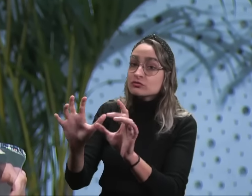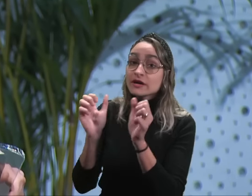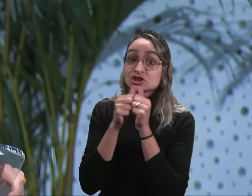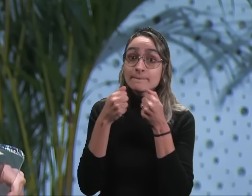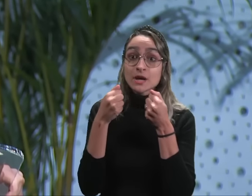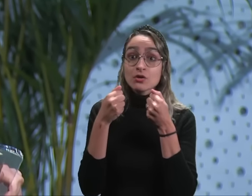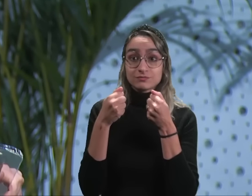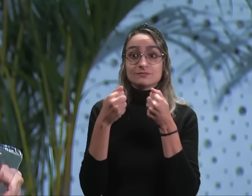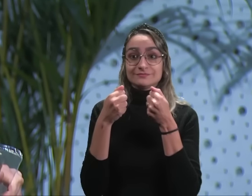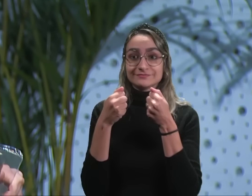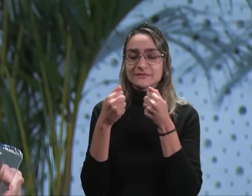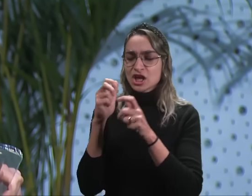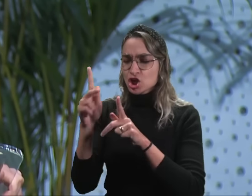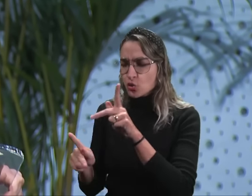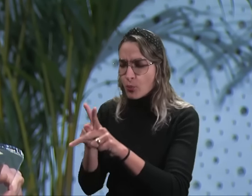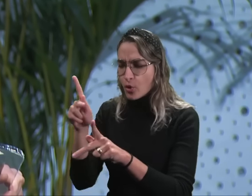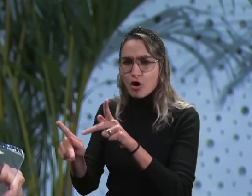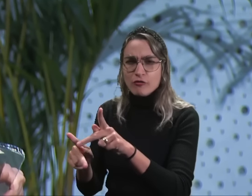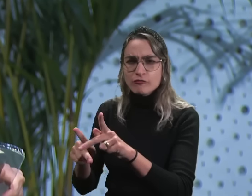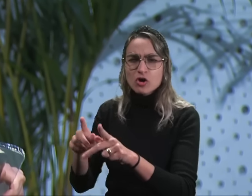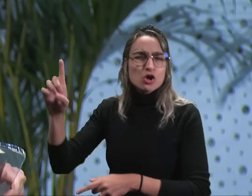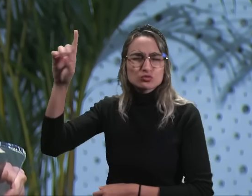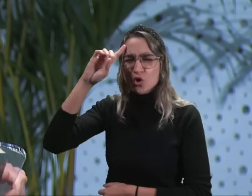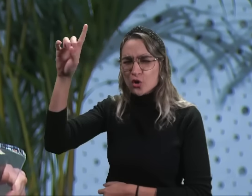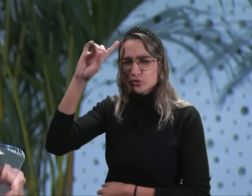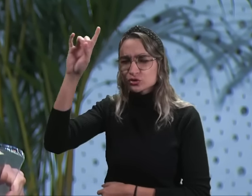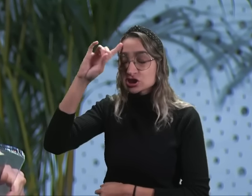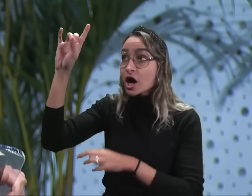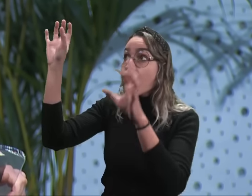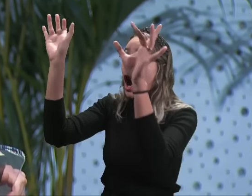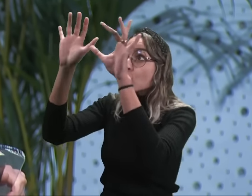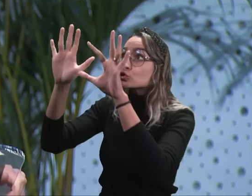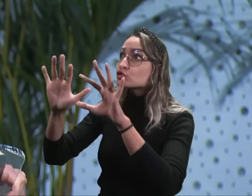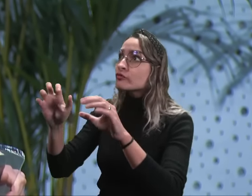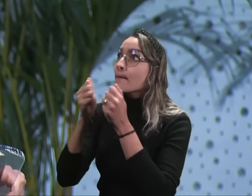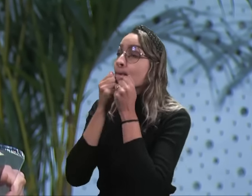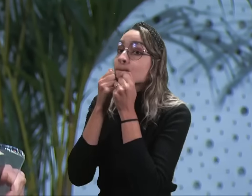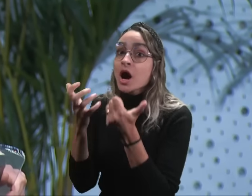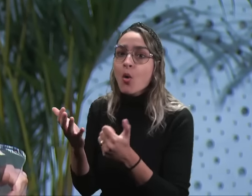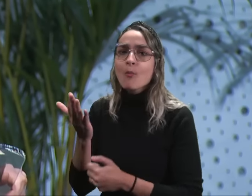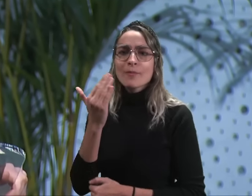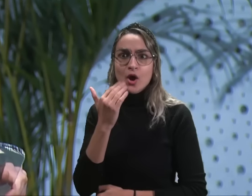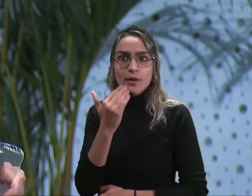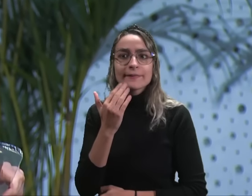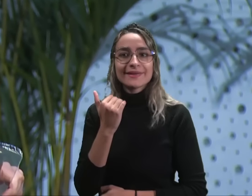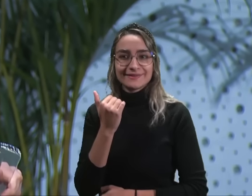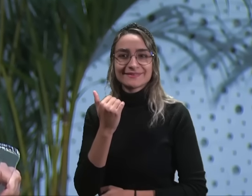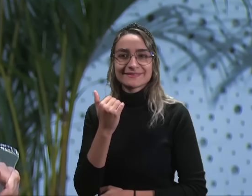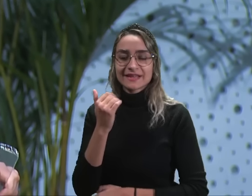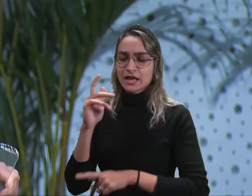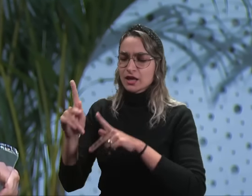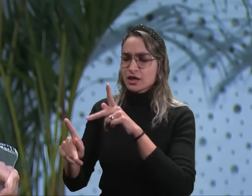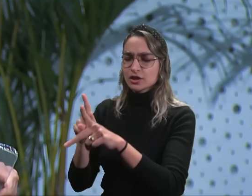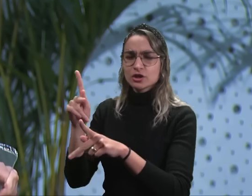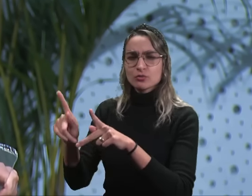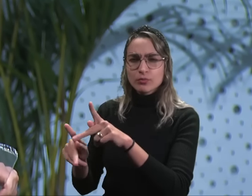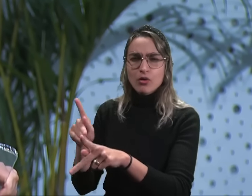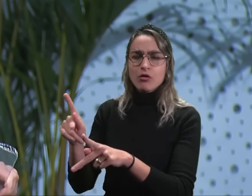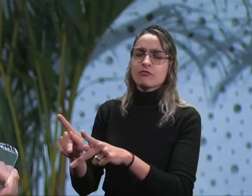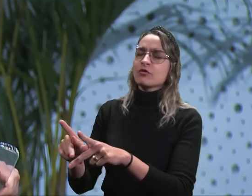deu por 40 anos todo dia com exceção de um dia todas as semanas e